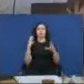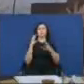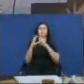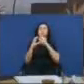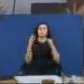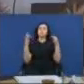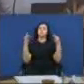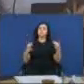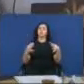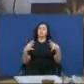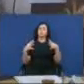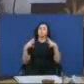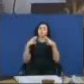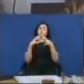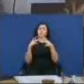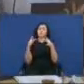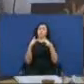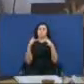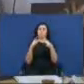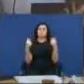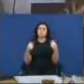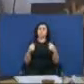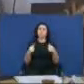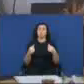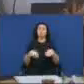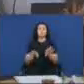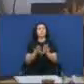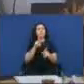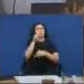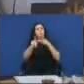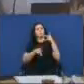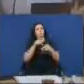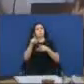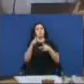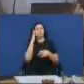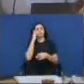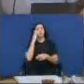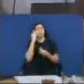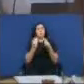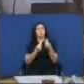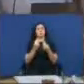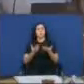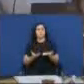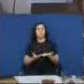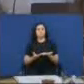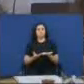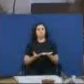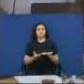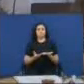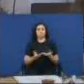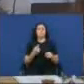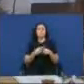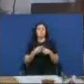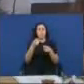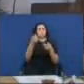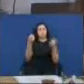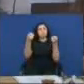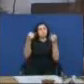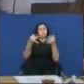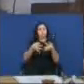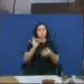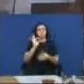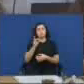entre as duas entidades, a Prefeitura e a Electro, e a população também seja informada disso, porque o qual que Vossa Excelência falou,